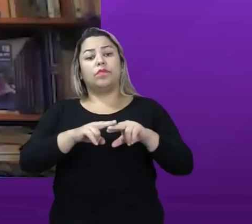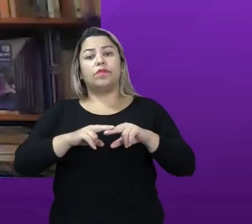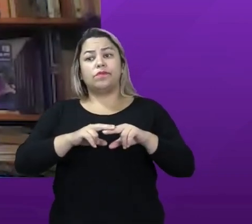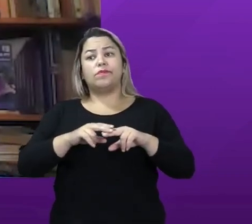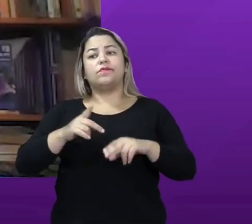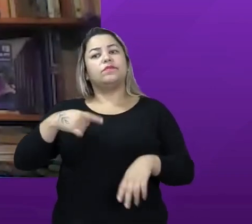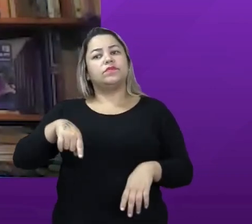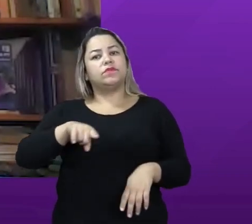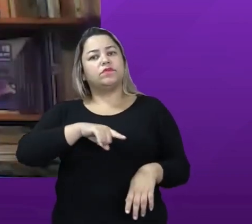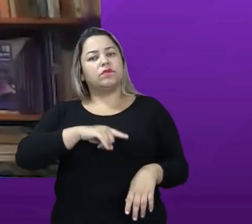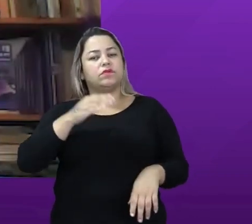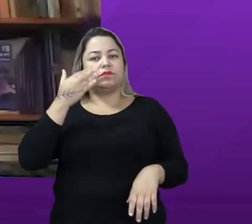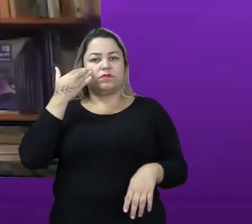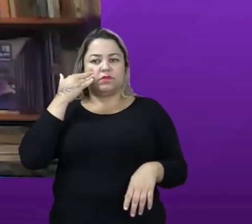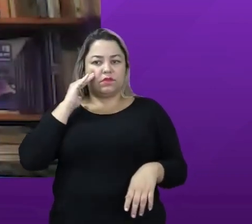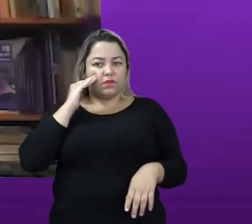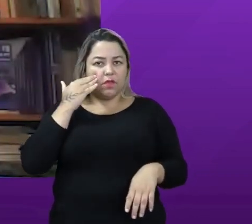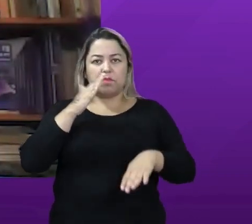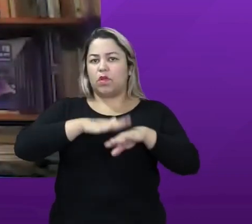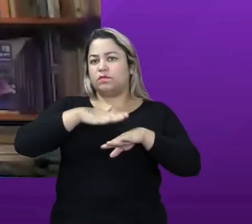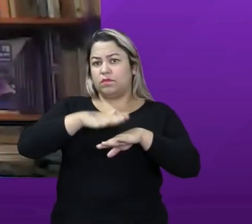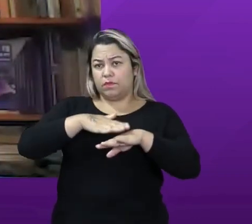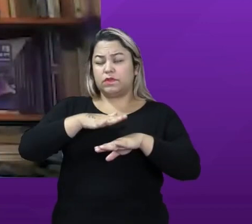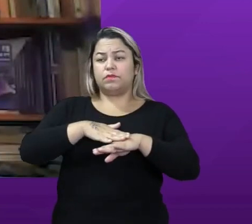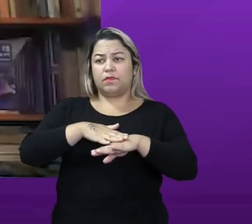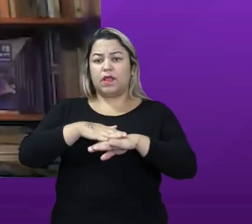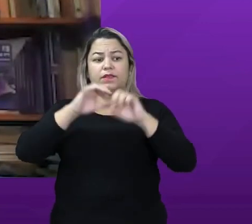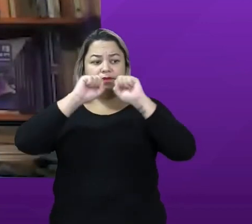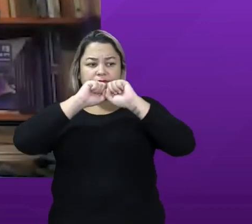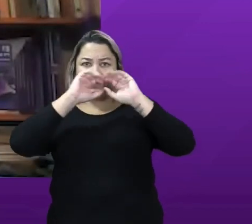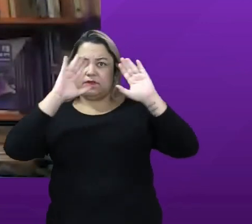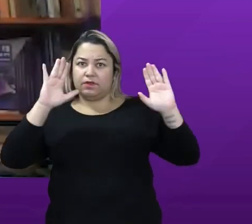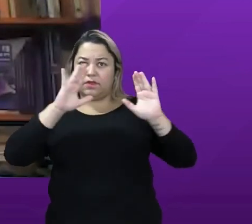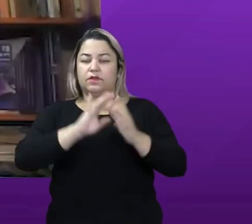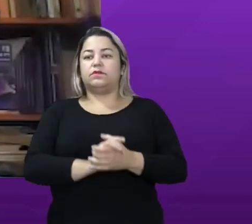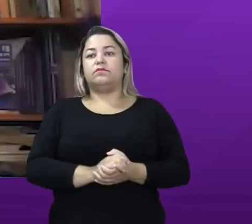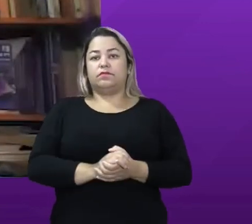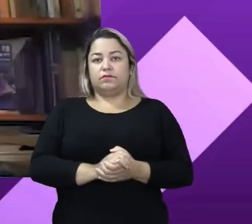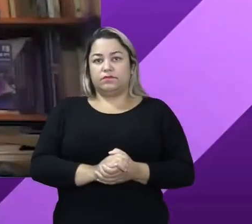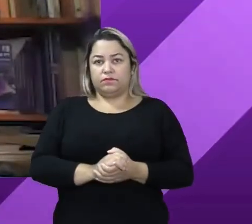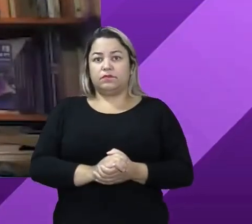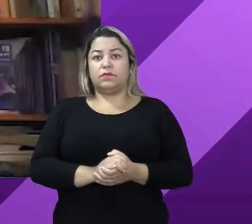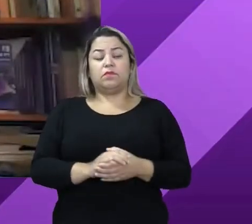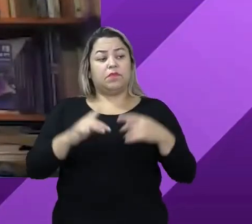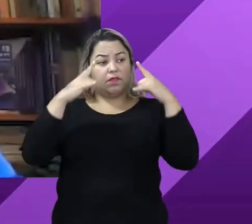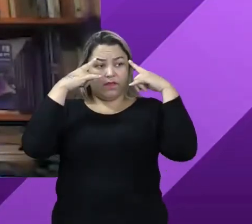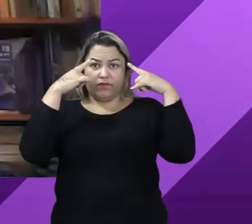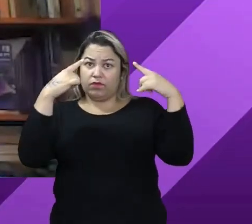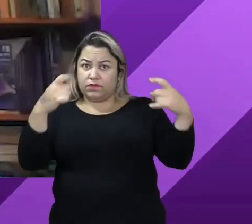a gente enxerga de maneira, às vezes, mais evidente a questão da violência